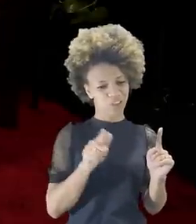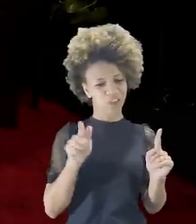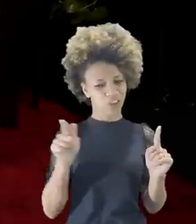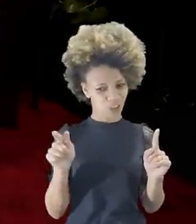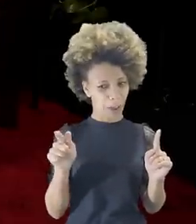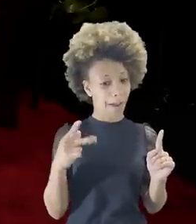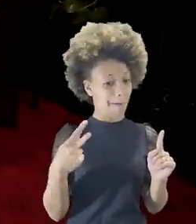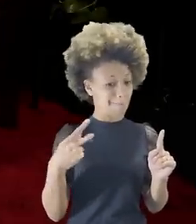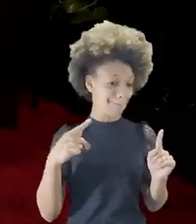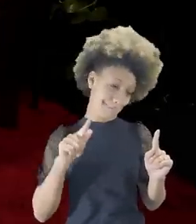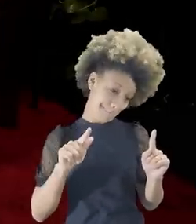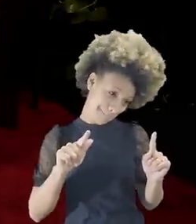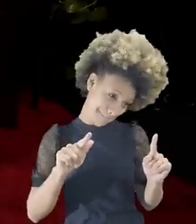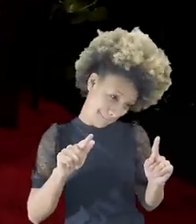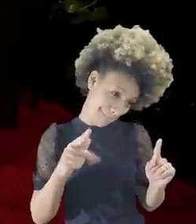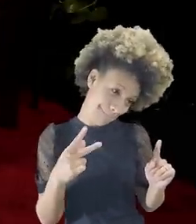de G Plus